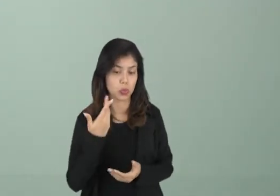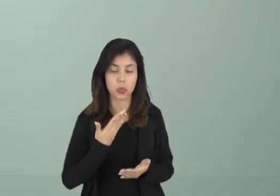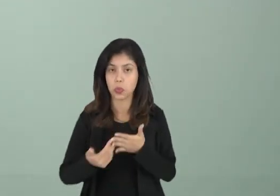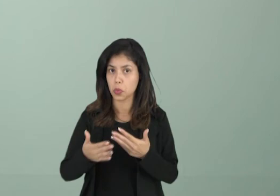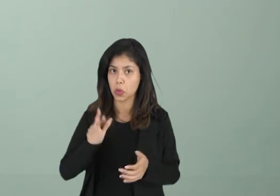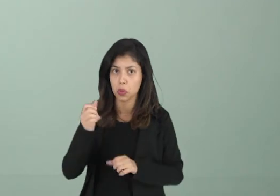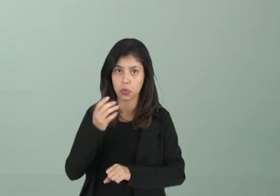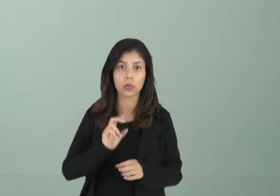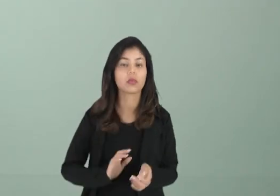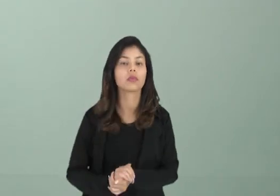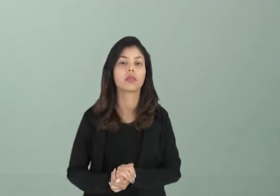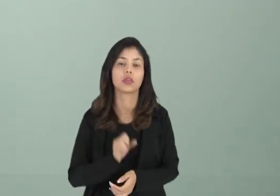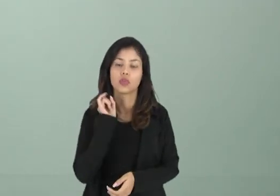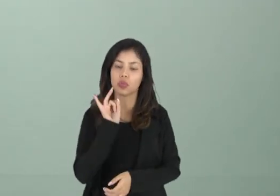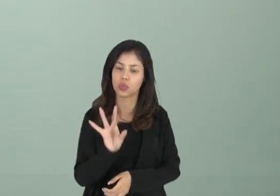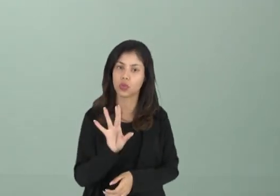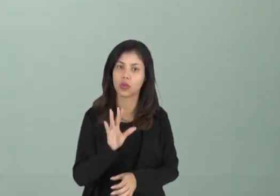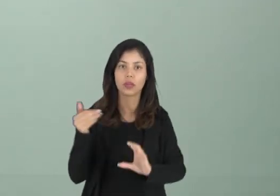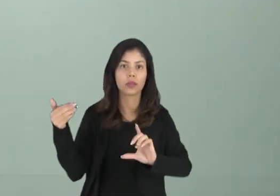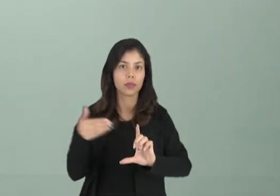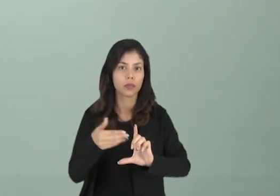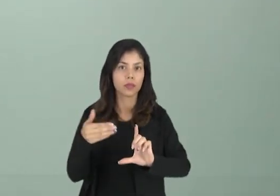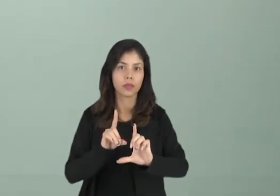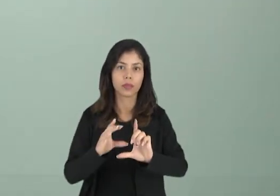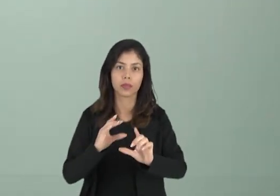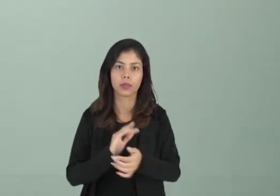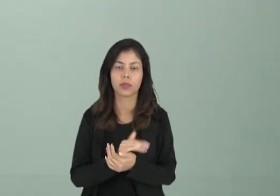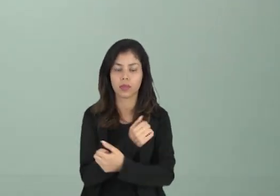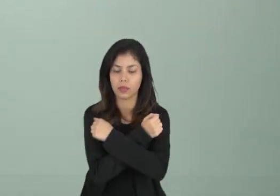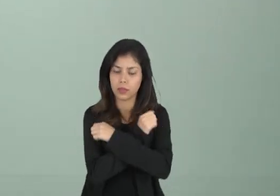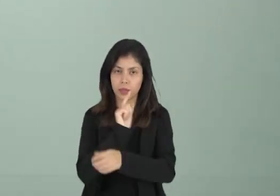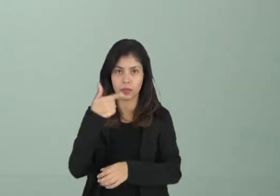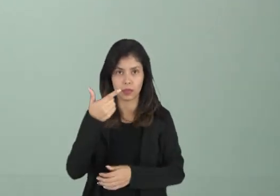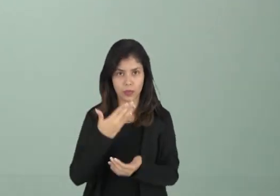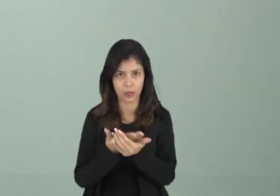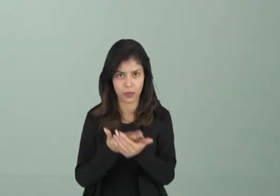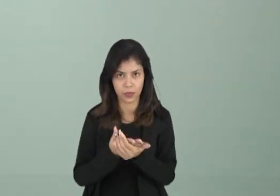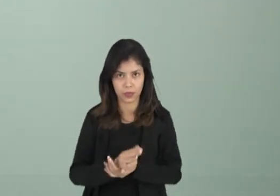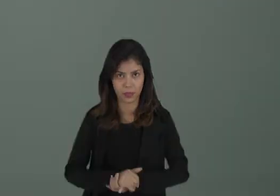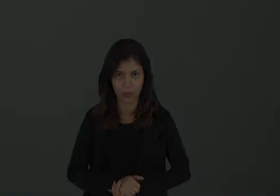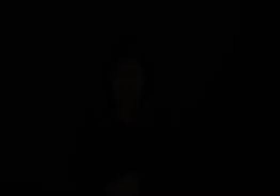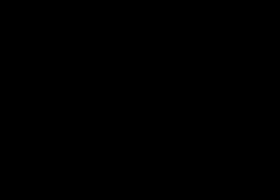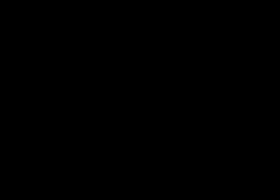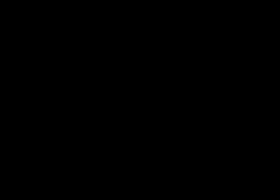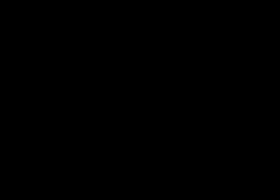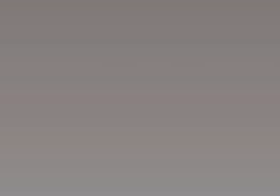componente curricular, basta acessar a plataforma Eduque. Um abraço e até a próxima!